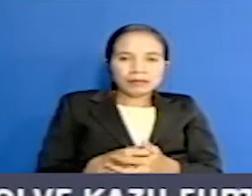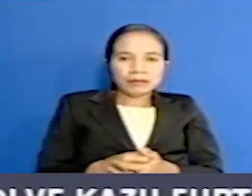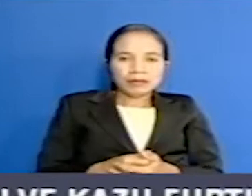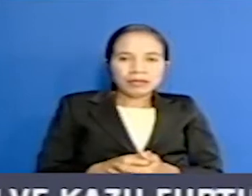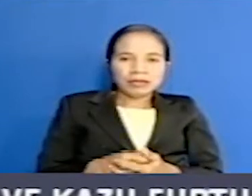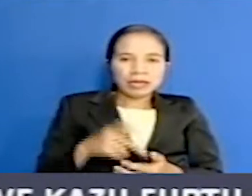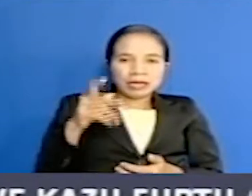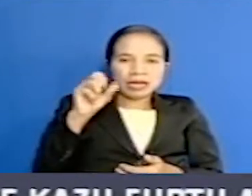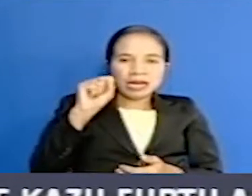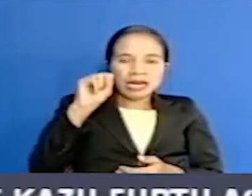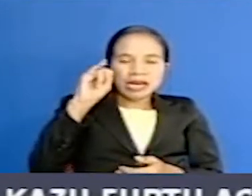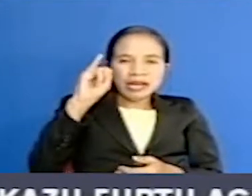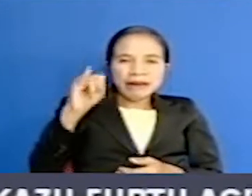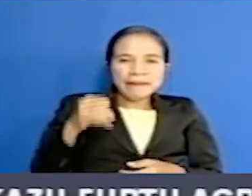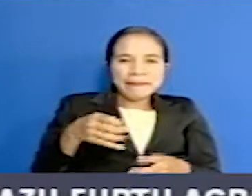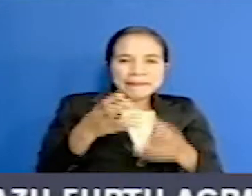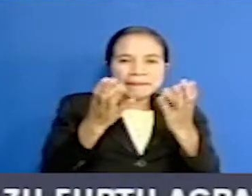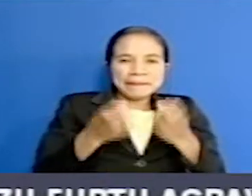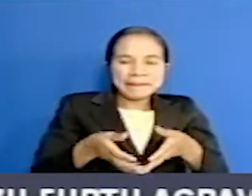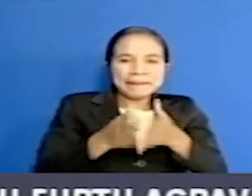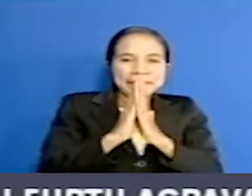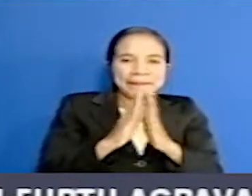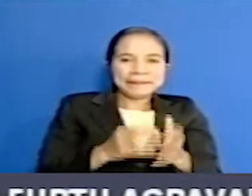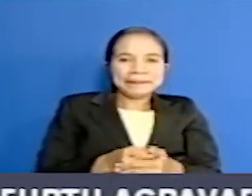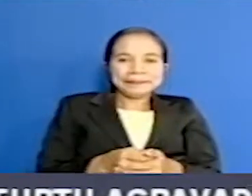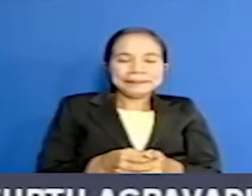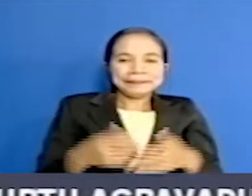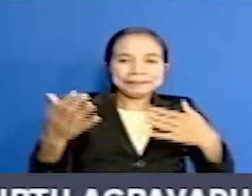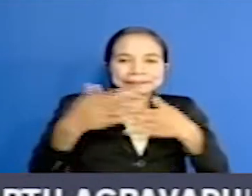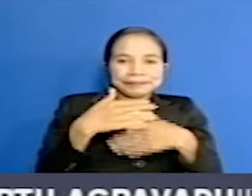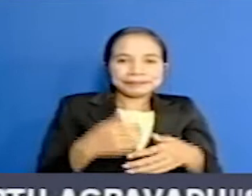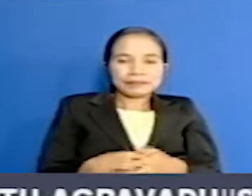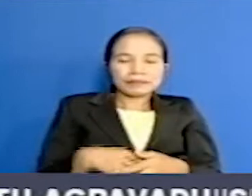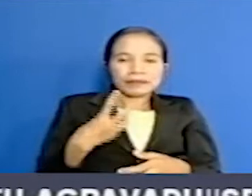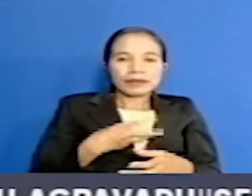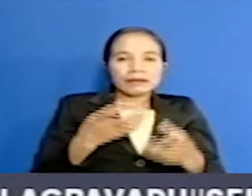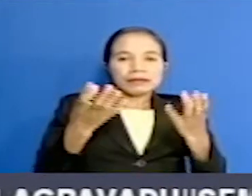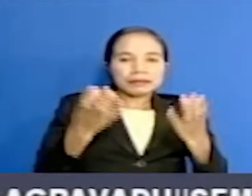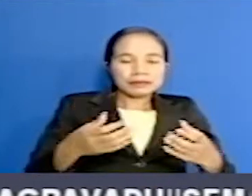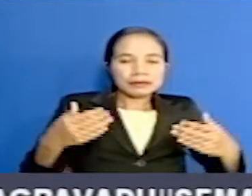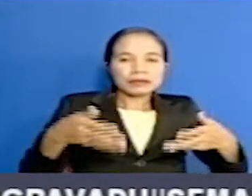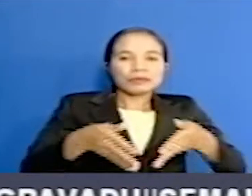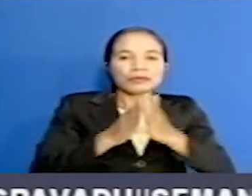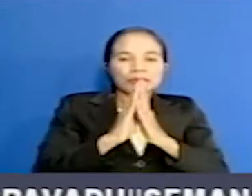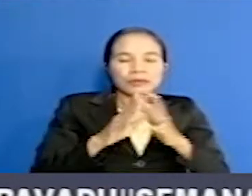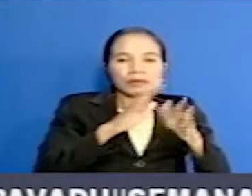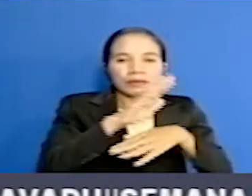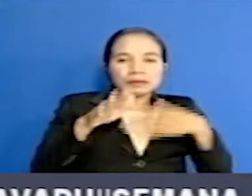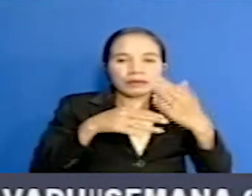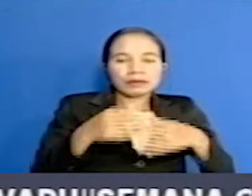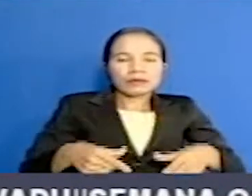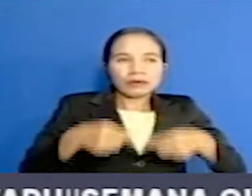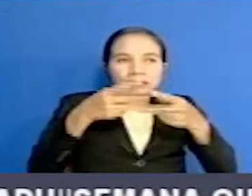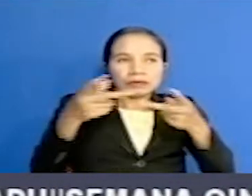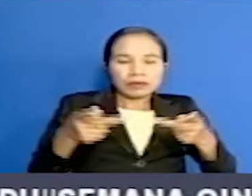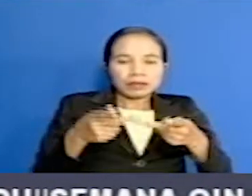Kaisi akar kusuba usu afirmação anesan firmanya. A minha cara exige uma parte relevante a tu oferecer fato e